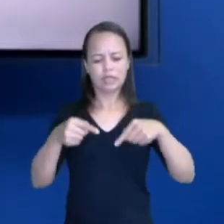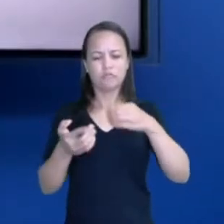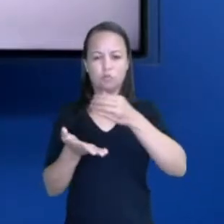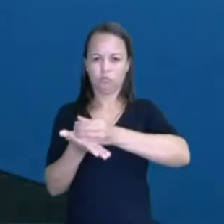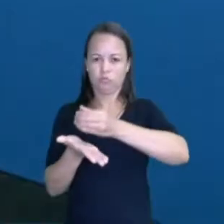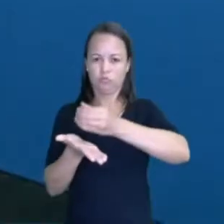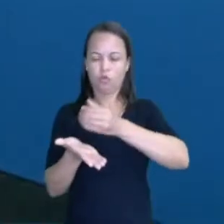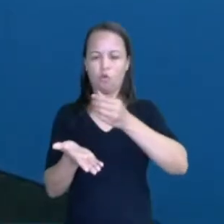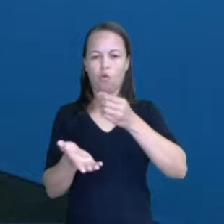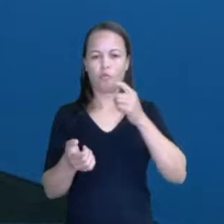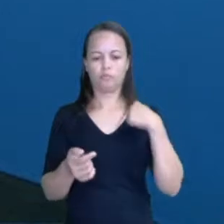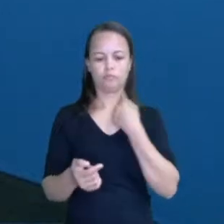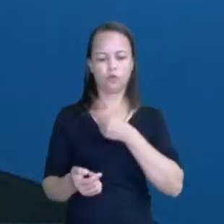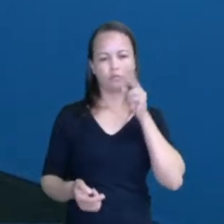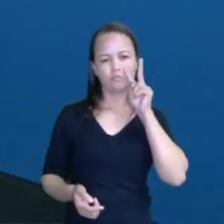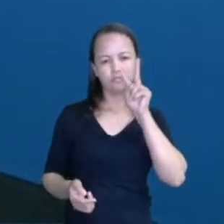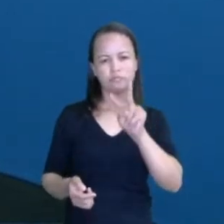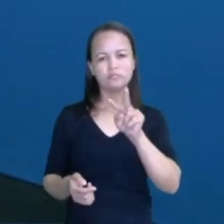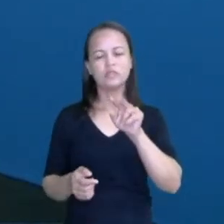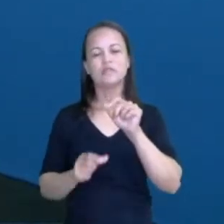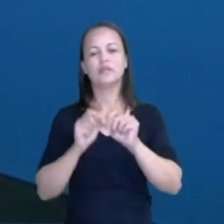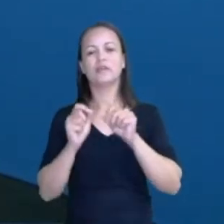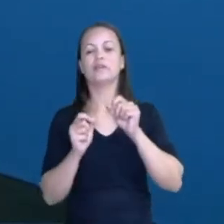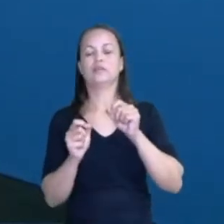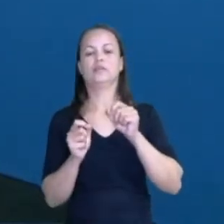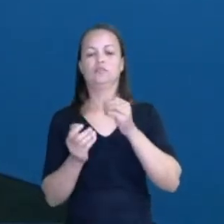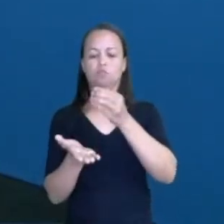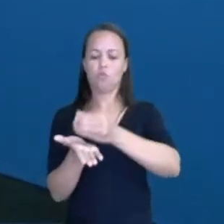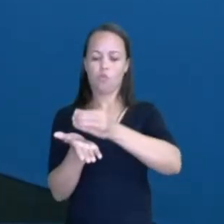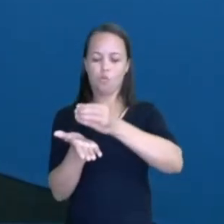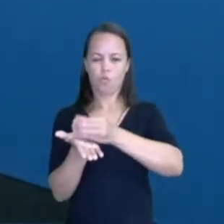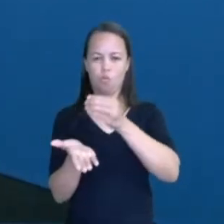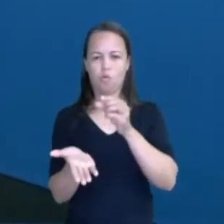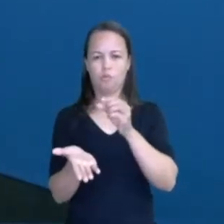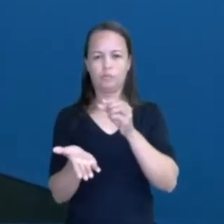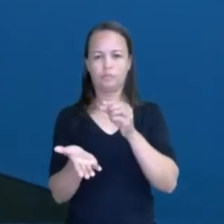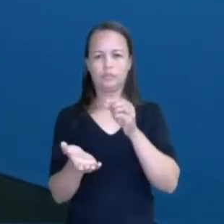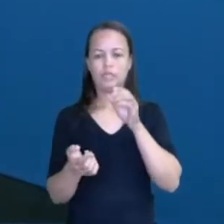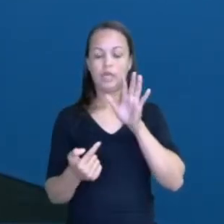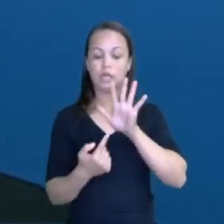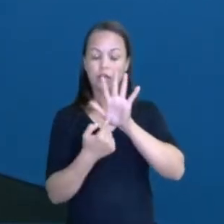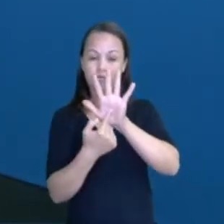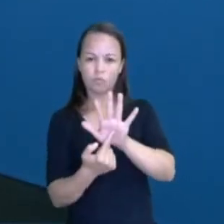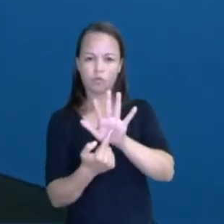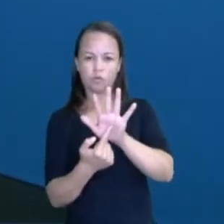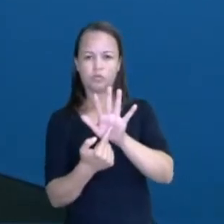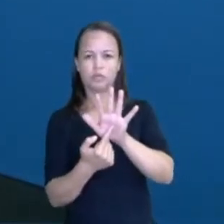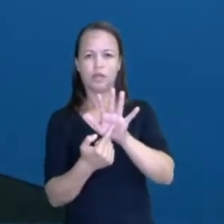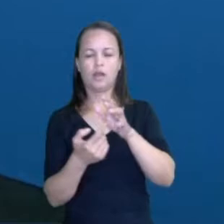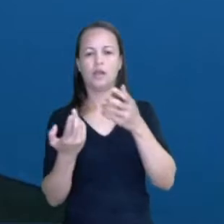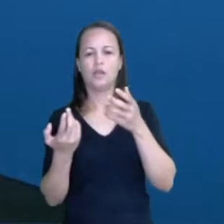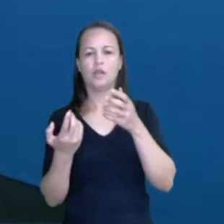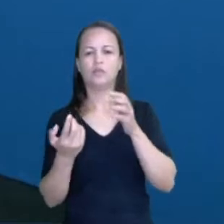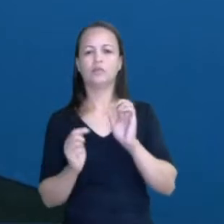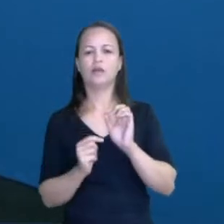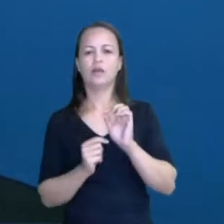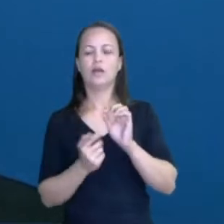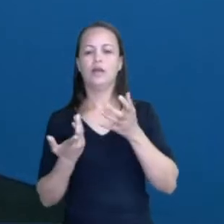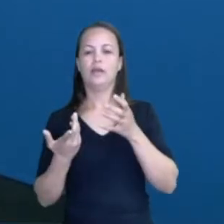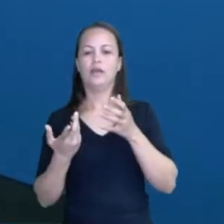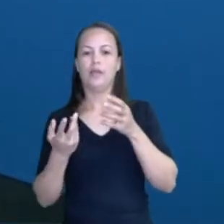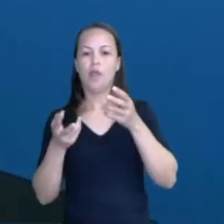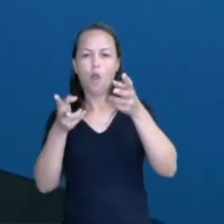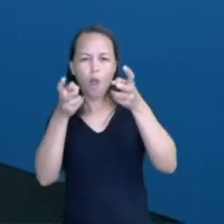vai ver que esses copinhos, eles vão apresentar... Eu vou ligar aqui para vocês a lanterna